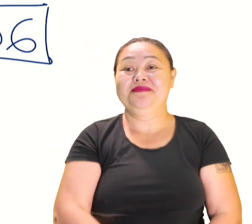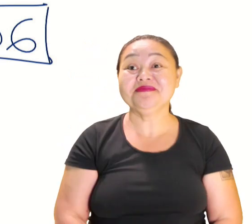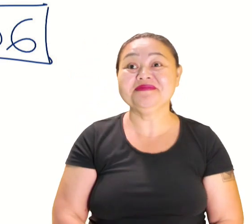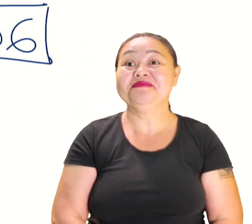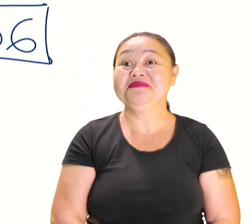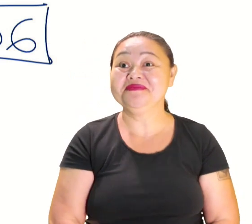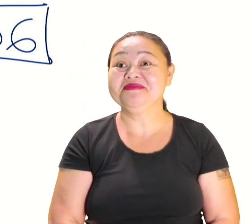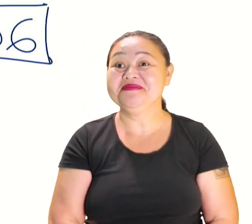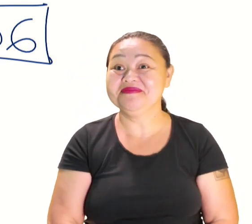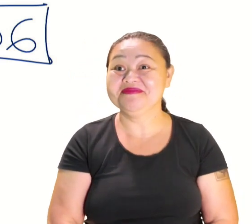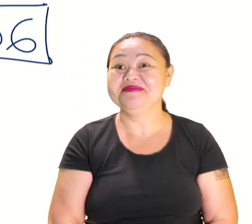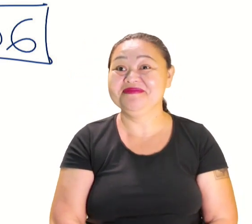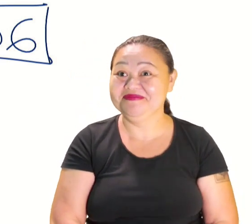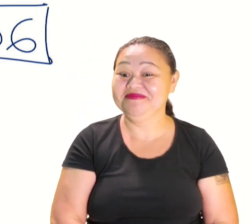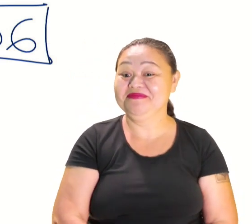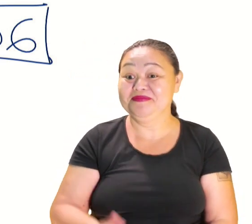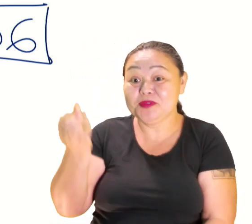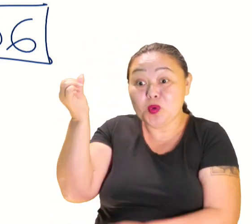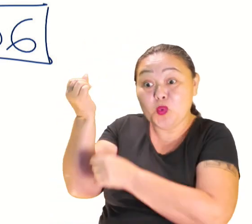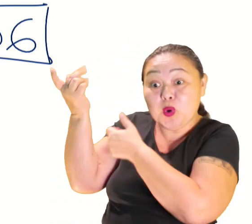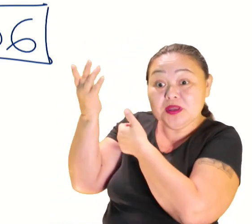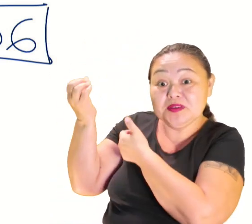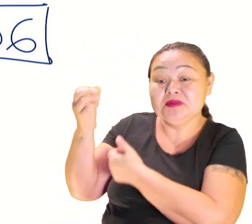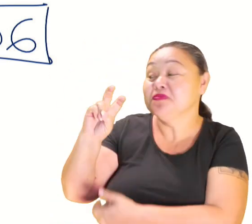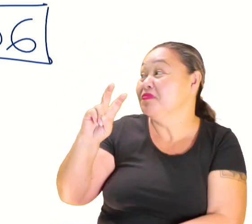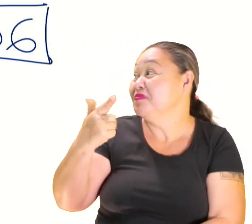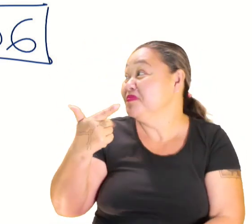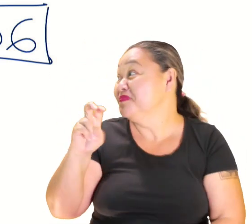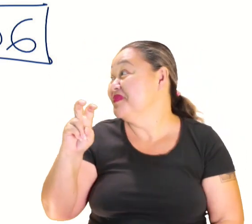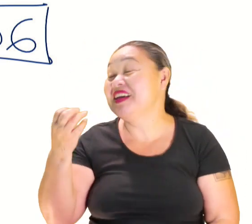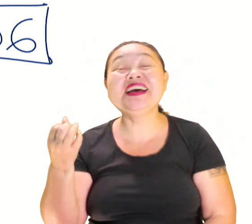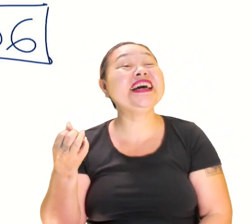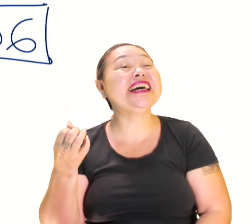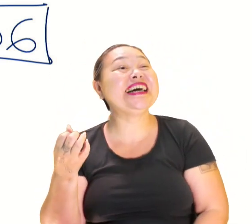256. Quase aí. Que café!